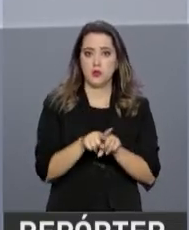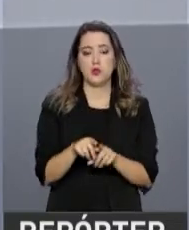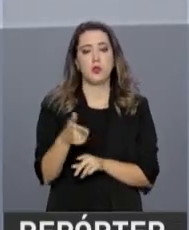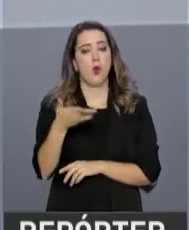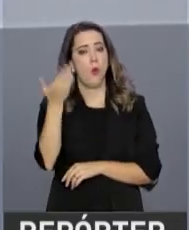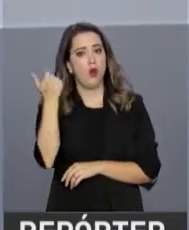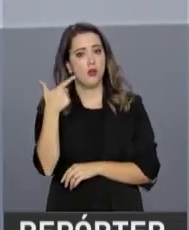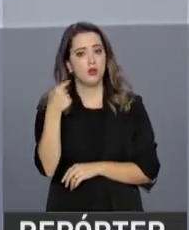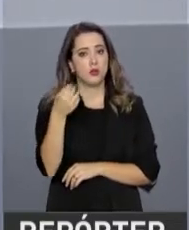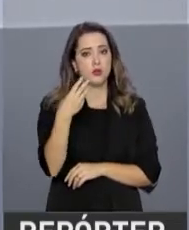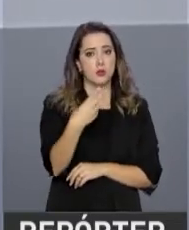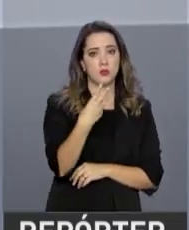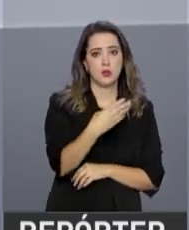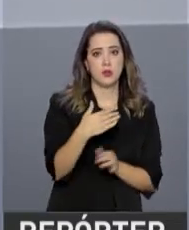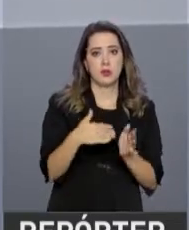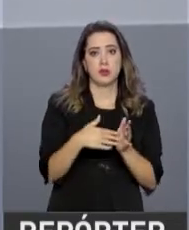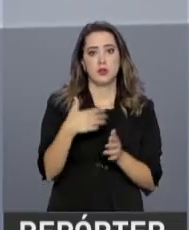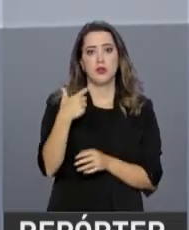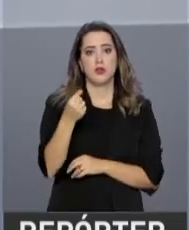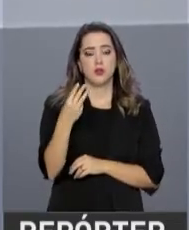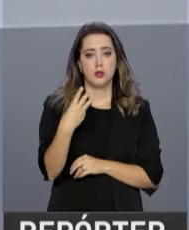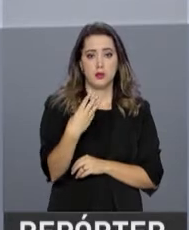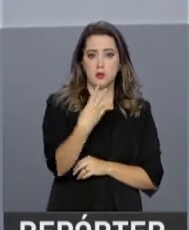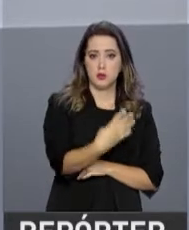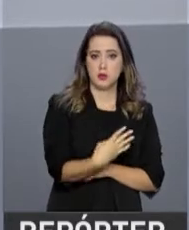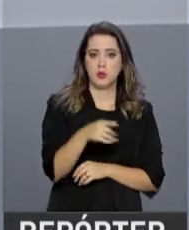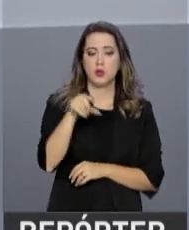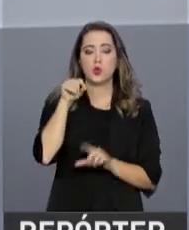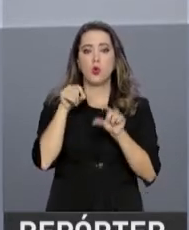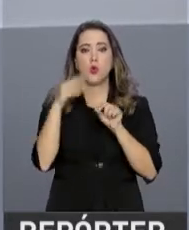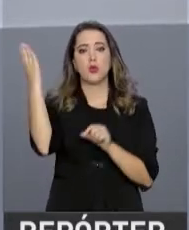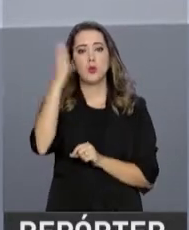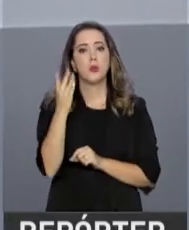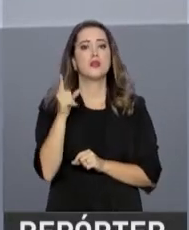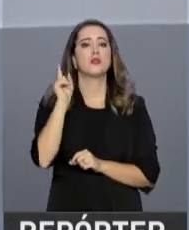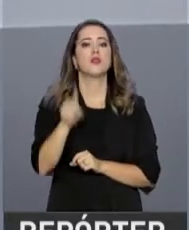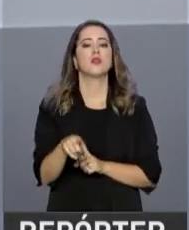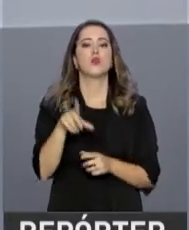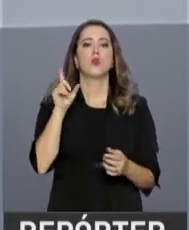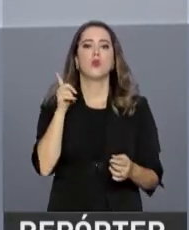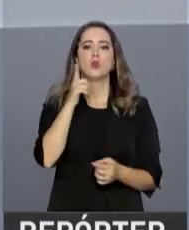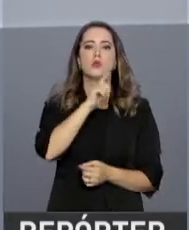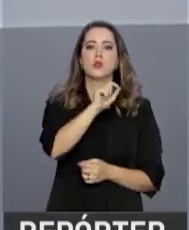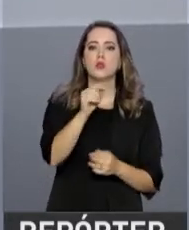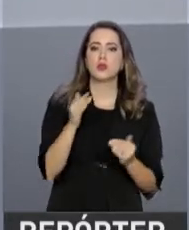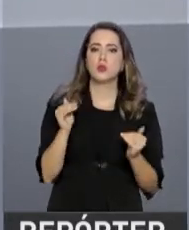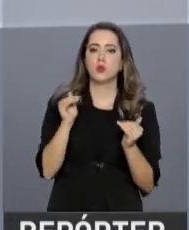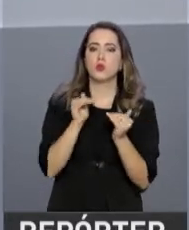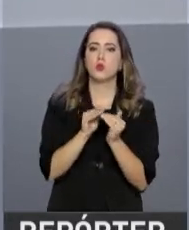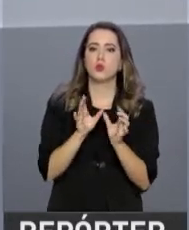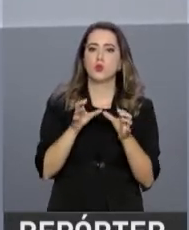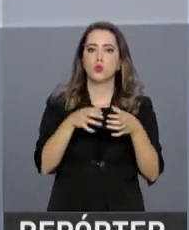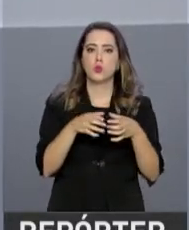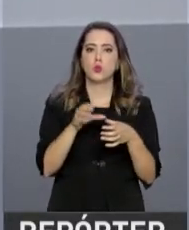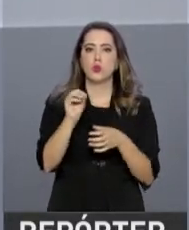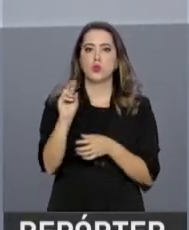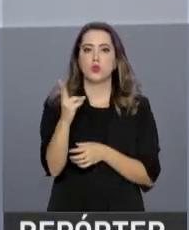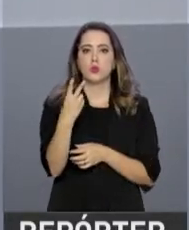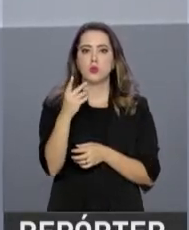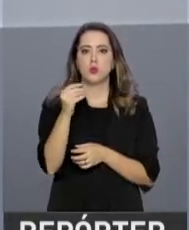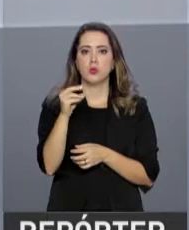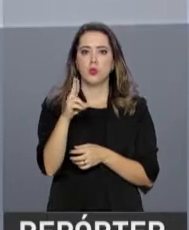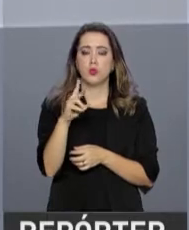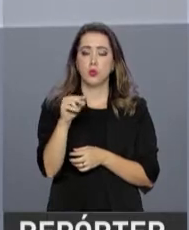2033 a 2034 a decisão brasileira é resultado de um acordo alcançado com o governo de honduras que cedeu a